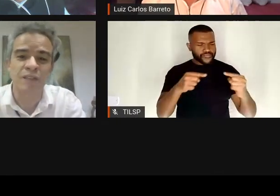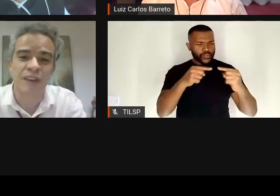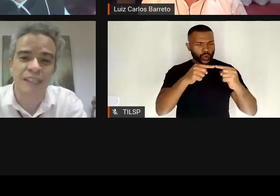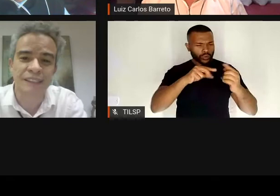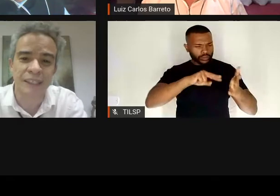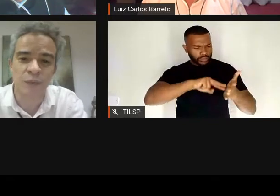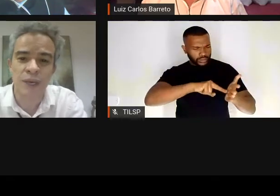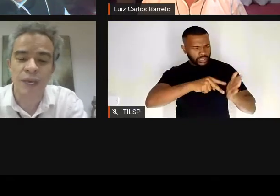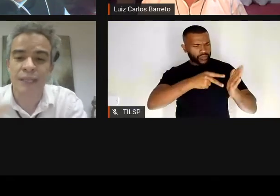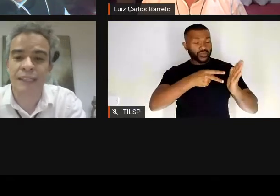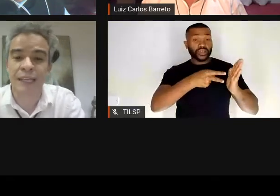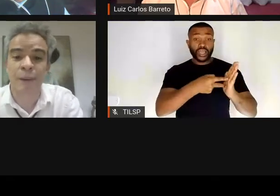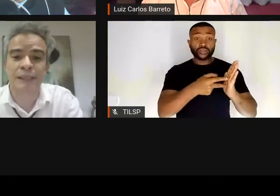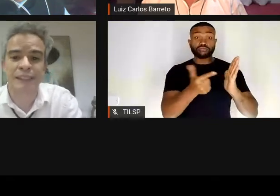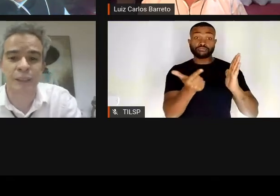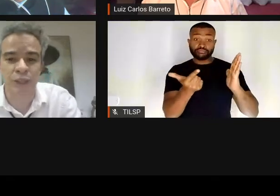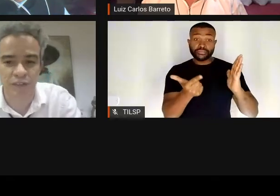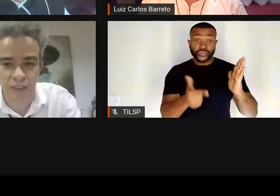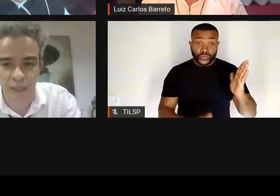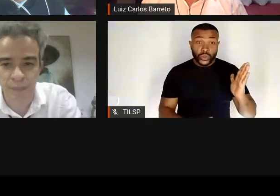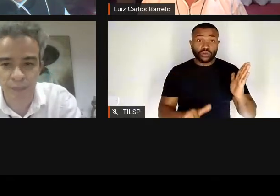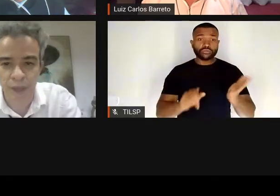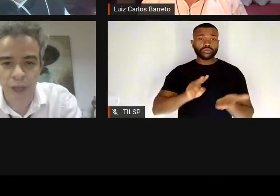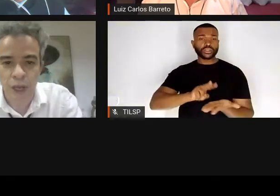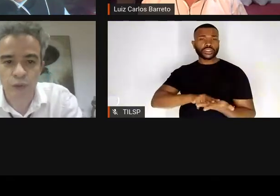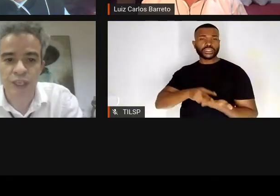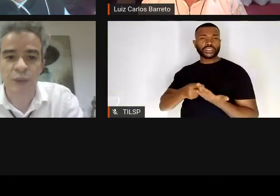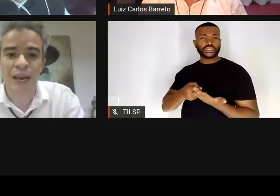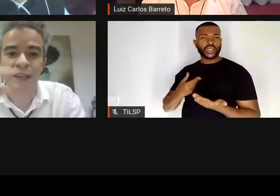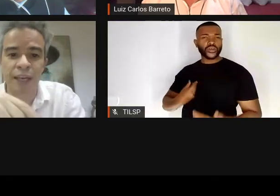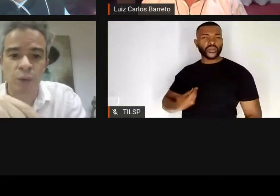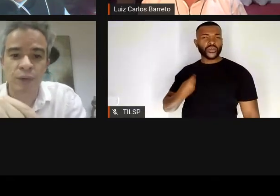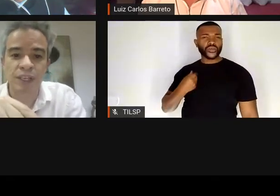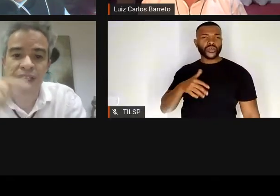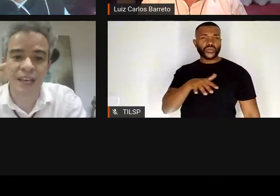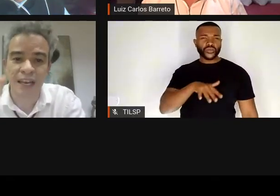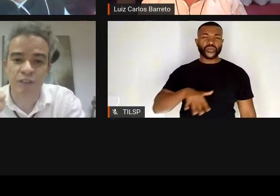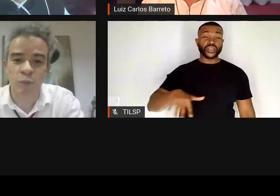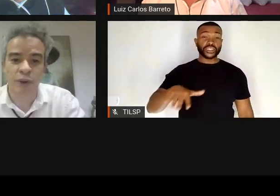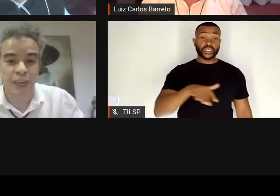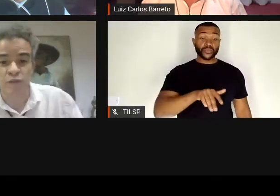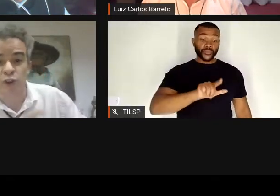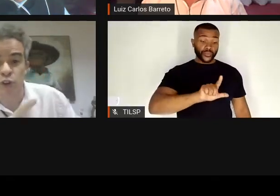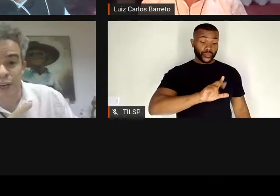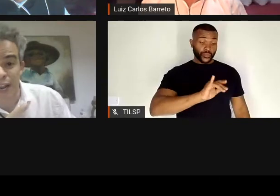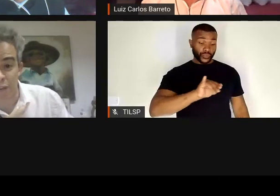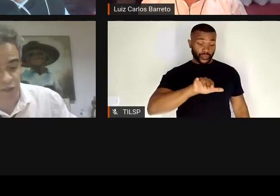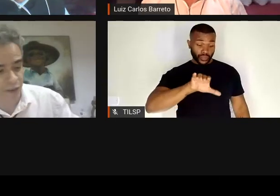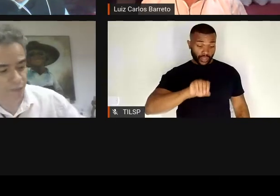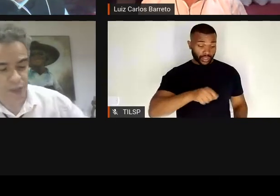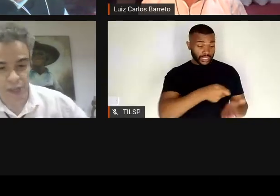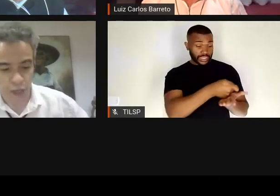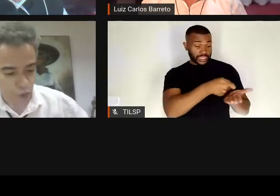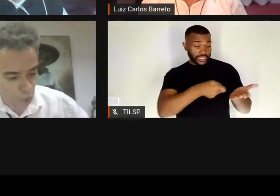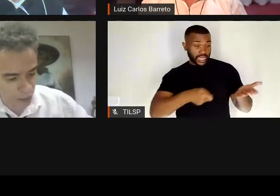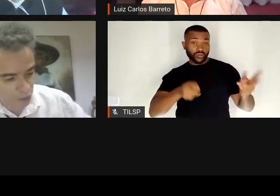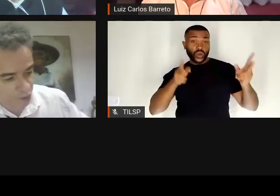seria ressignificação, e na interpretação da vida. Luciano Carneiro escreve como quem